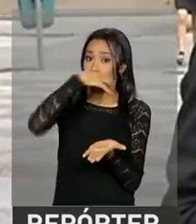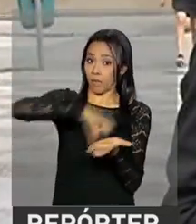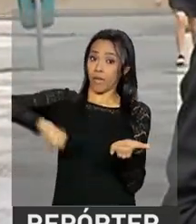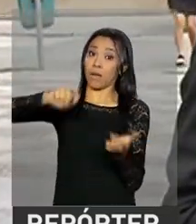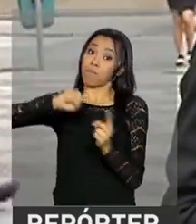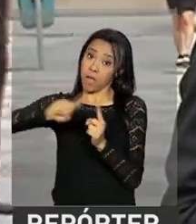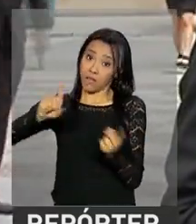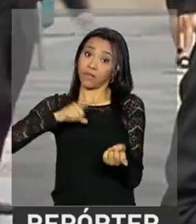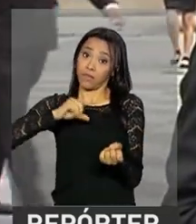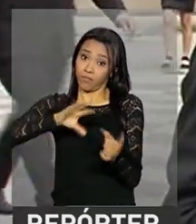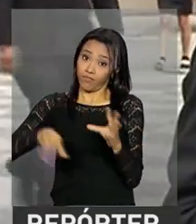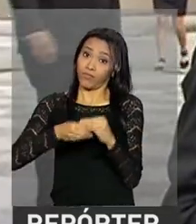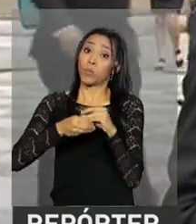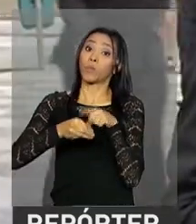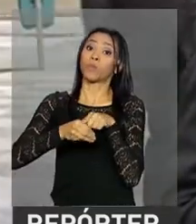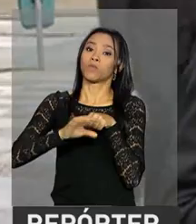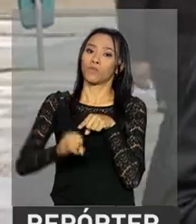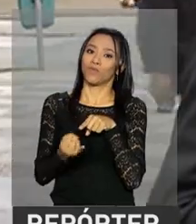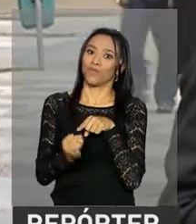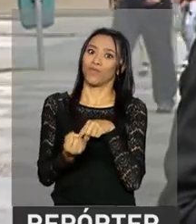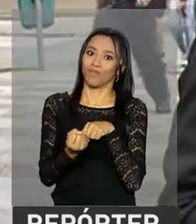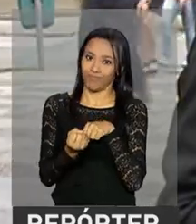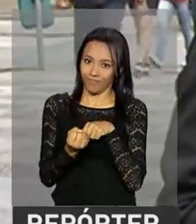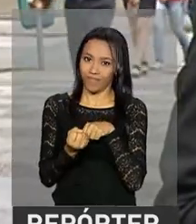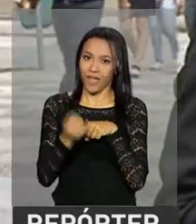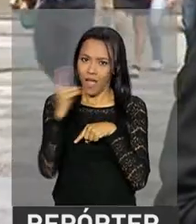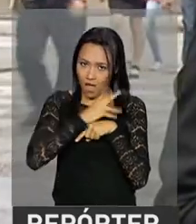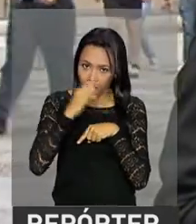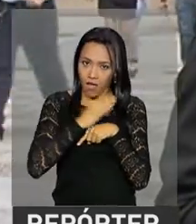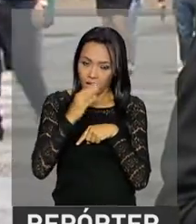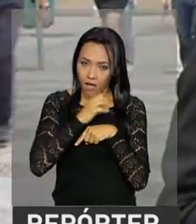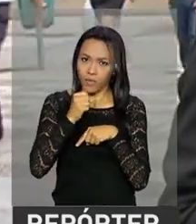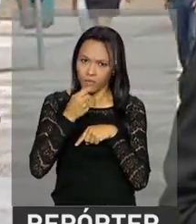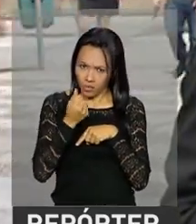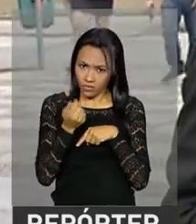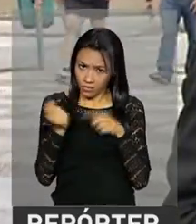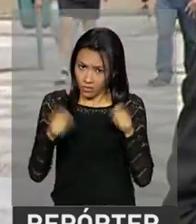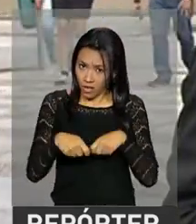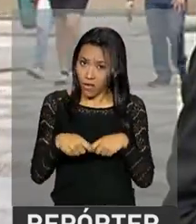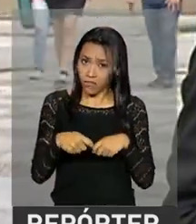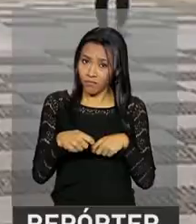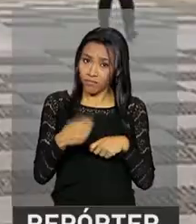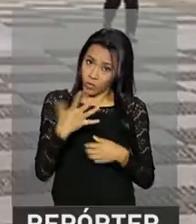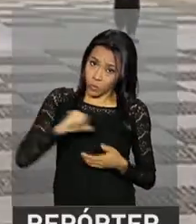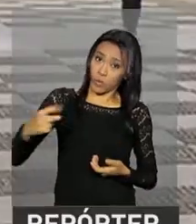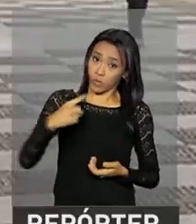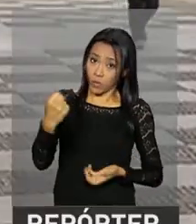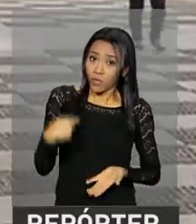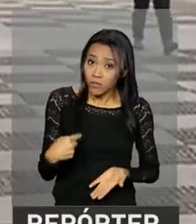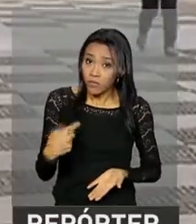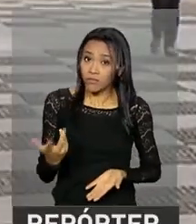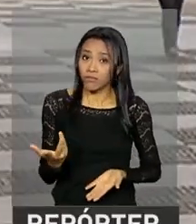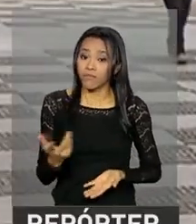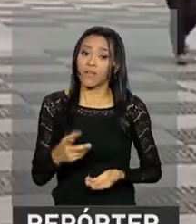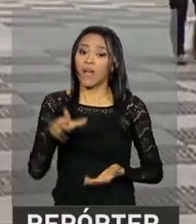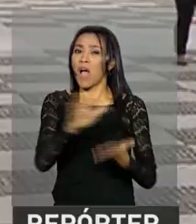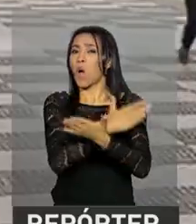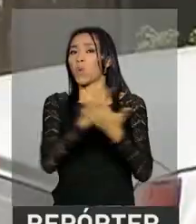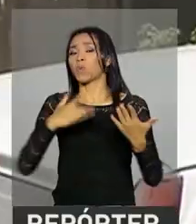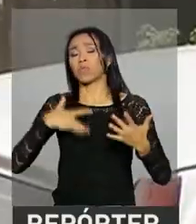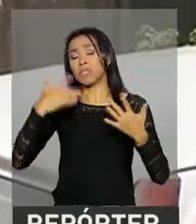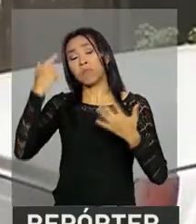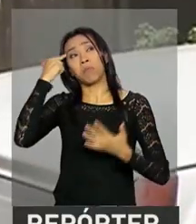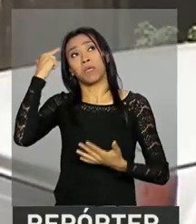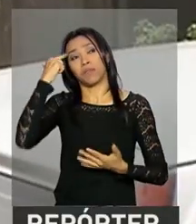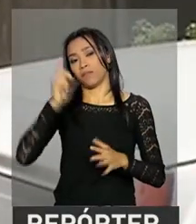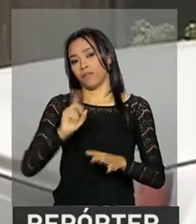juros. Aí fica a pergunta, para ter o dinheiro na mão mais rapidamente, vale a pena fazer essa opção? Muita gente nem pensa nisso.